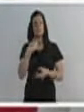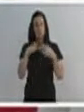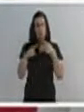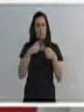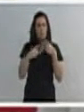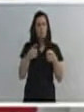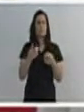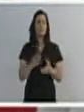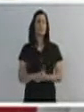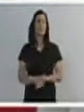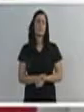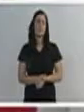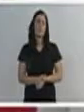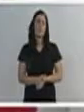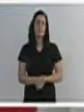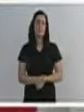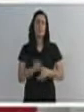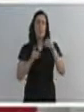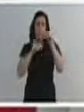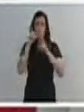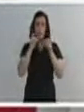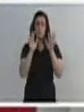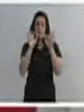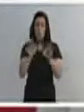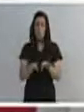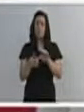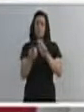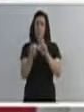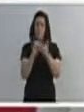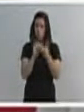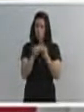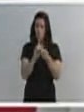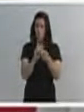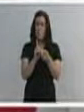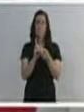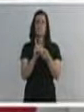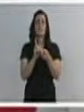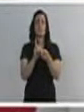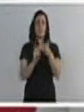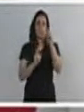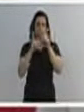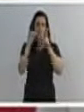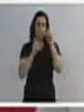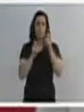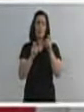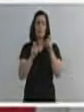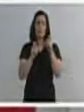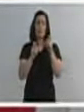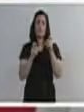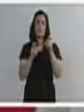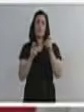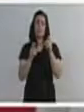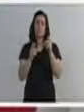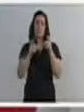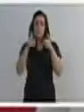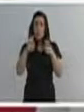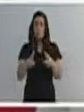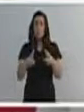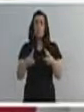Rousseff, razões que o levaram a apoiar a candidatura da presidente Dilma, enfim. O governador prestou contas do ano,